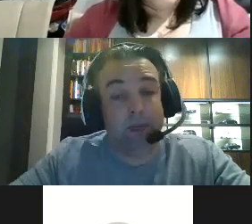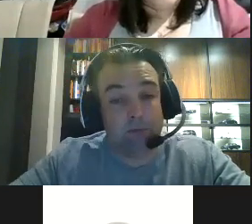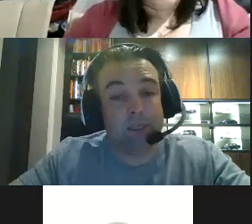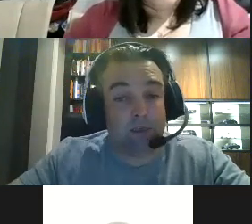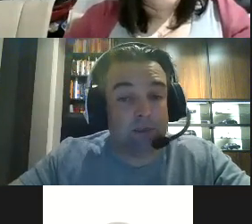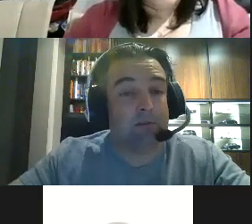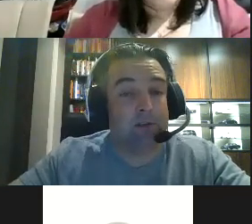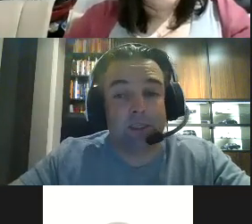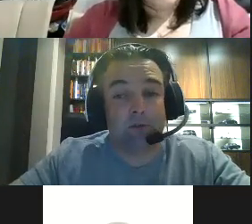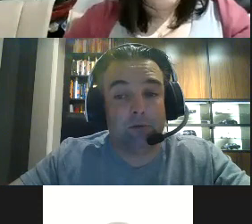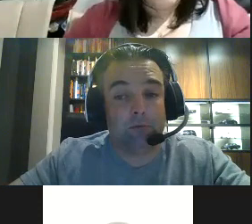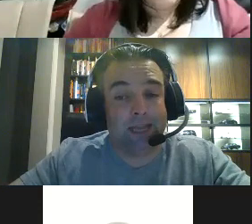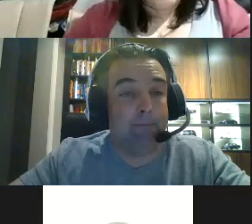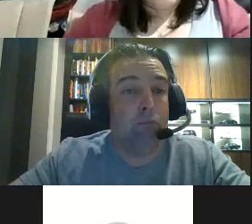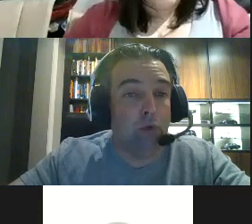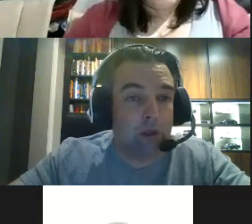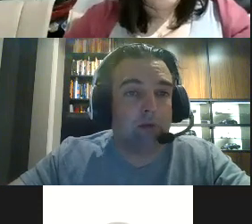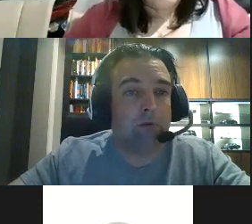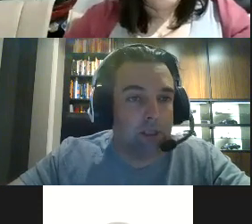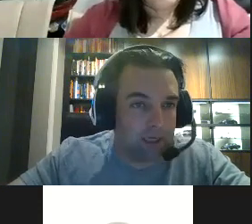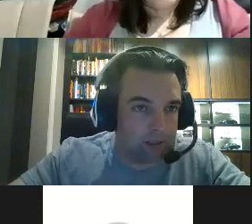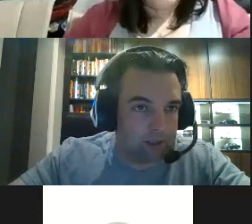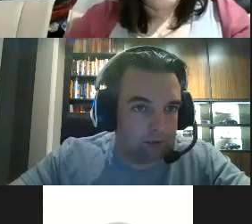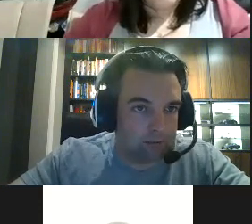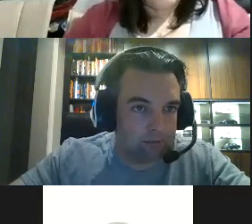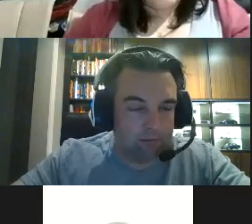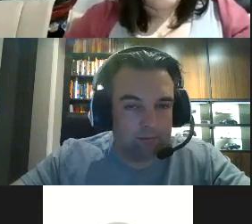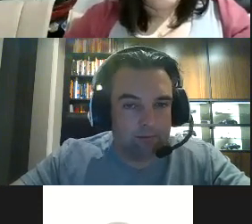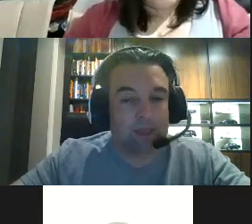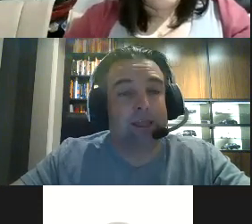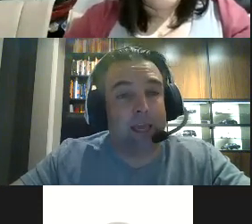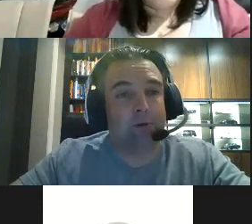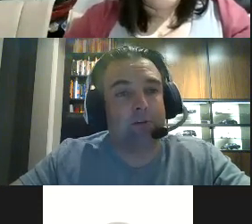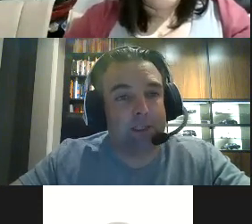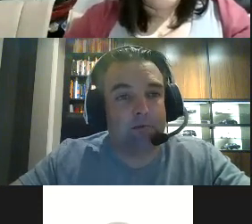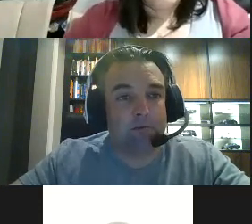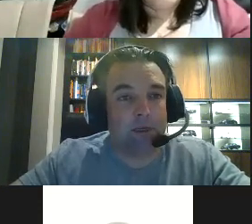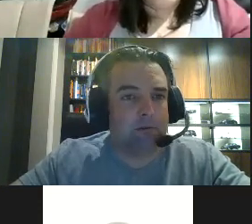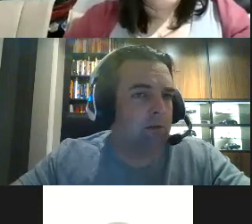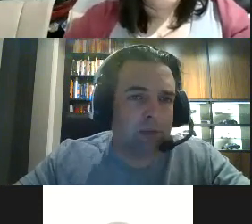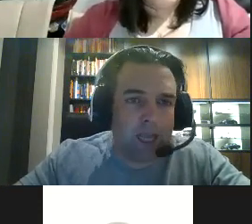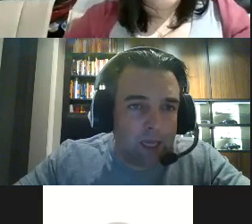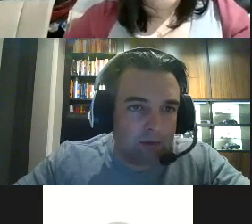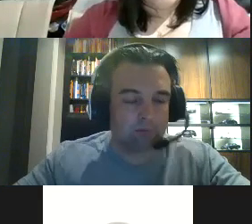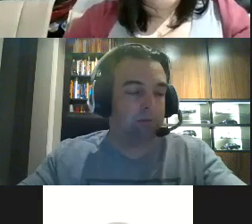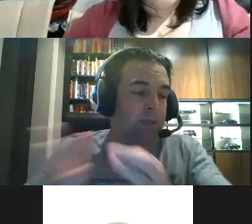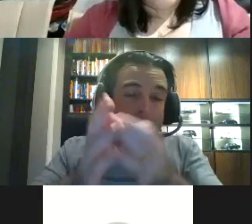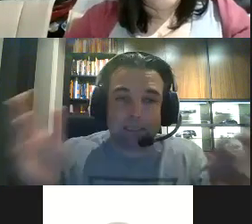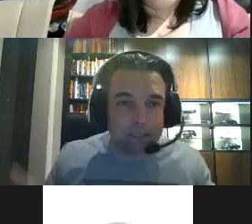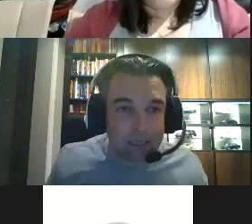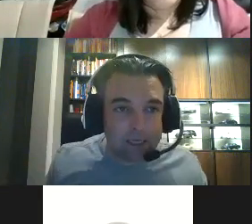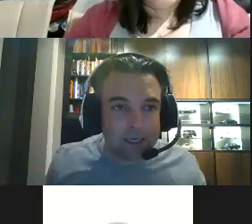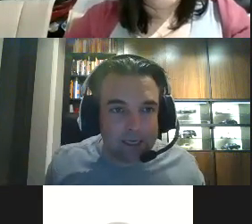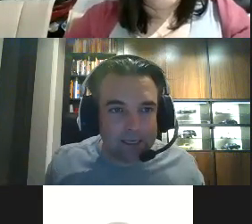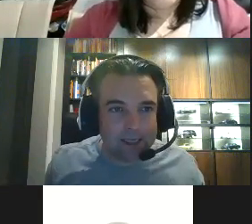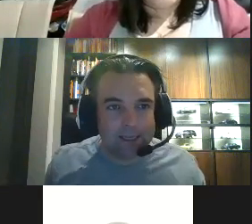E mesmo assim não está se vencendo. É muita quantidade. Tem o que fazer quanto a isso? Não tem. O sistema é